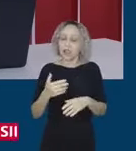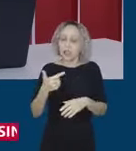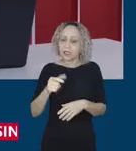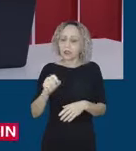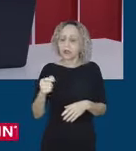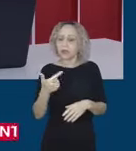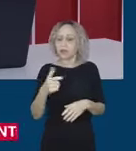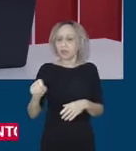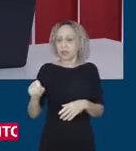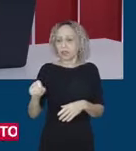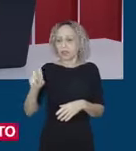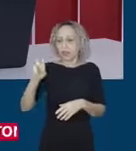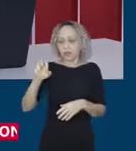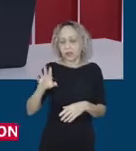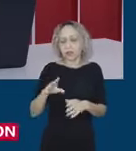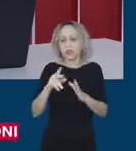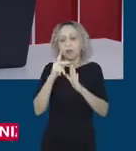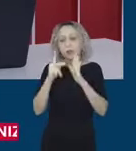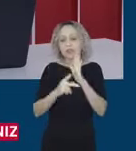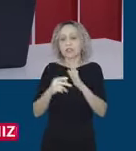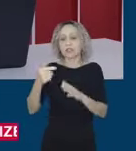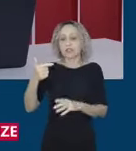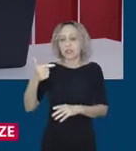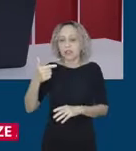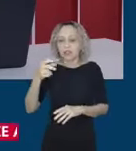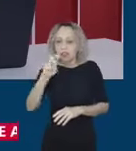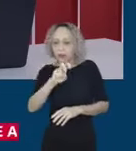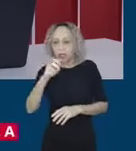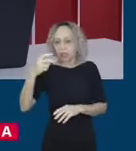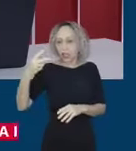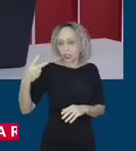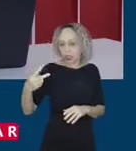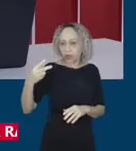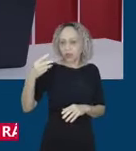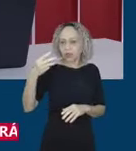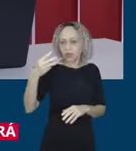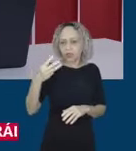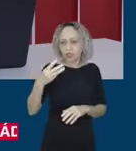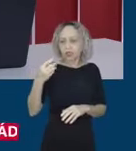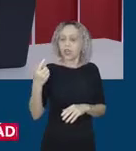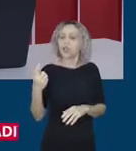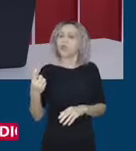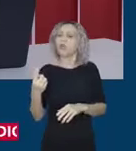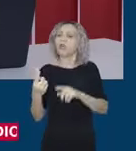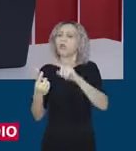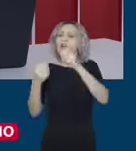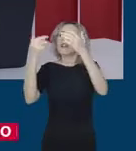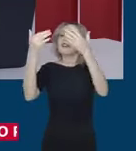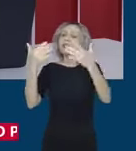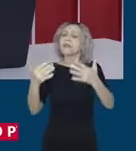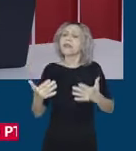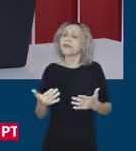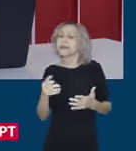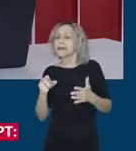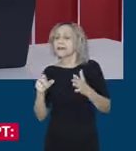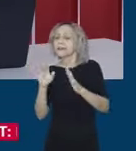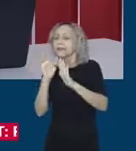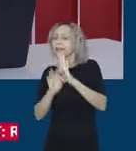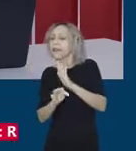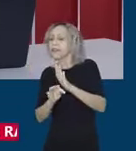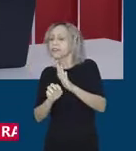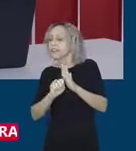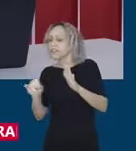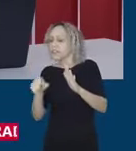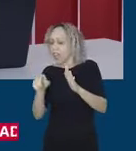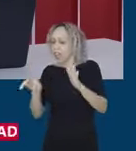que aborda exatamente essa realidade. Eu queria que o senhor explicasse do que se trata esse texto e como essa lei, se aprovada,